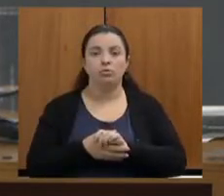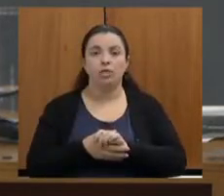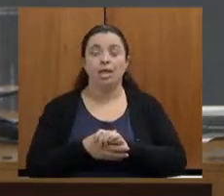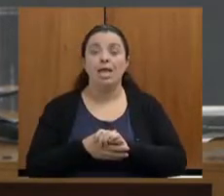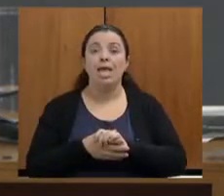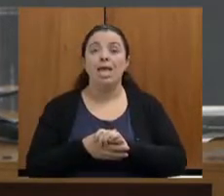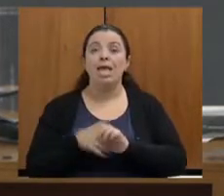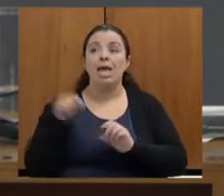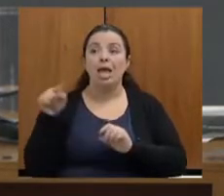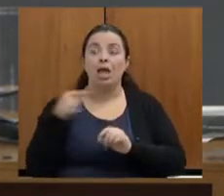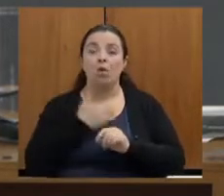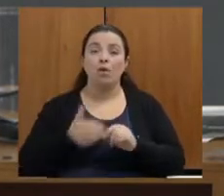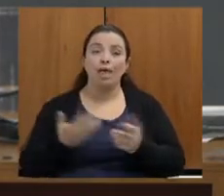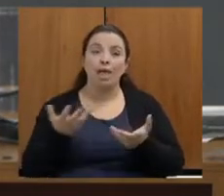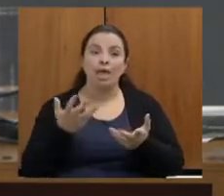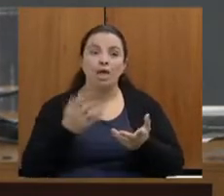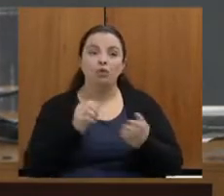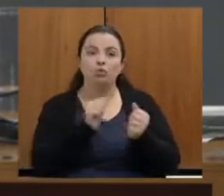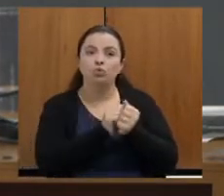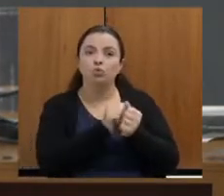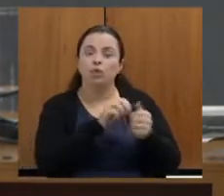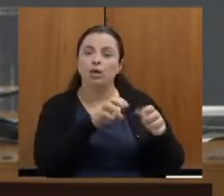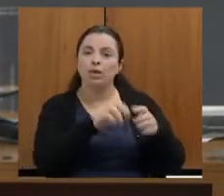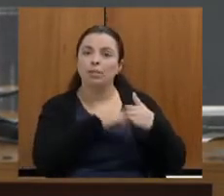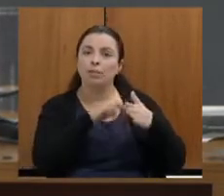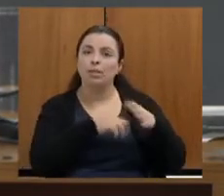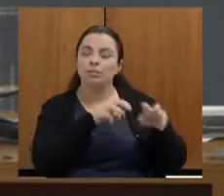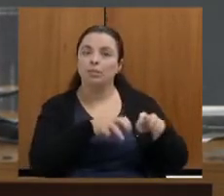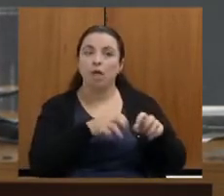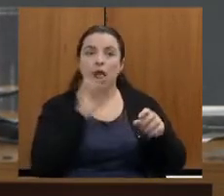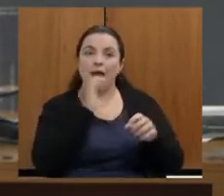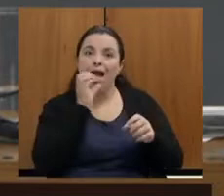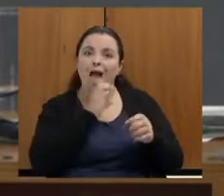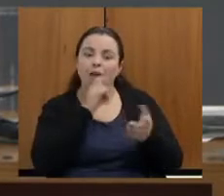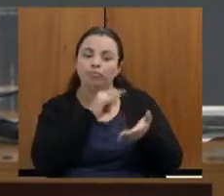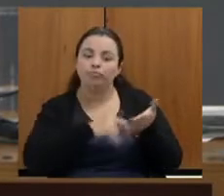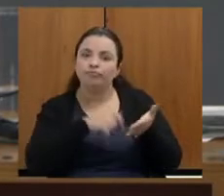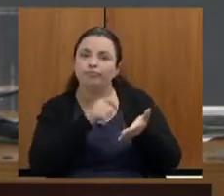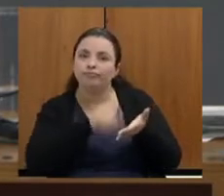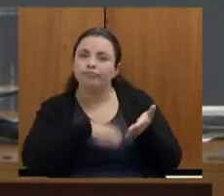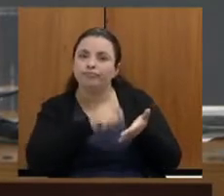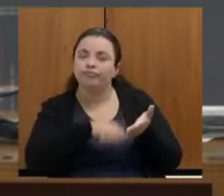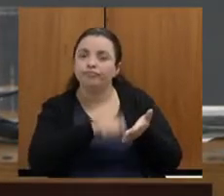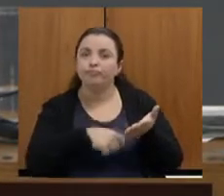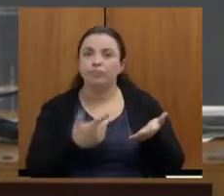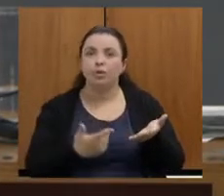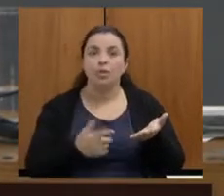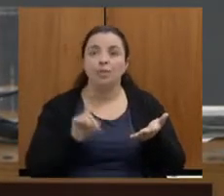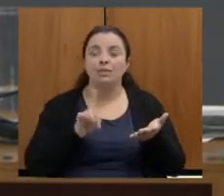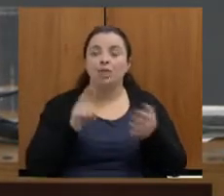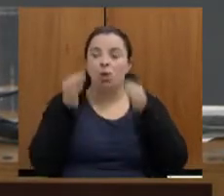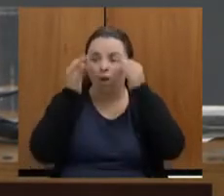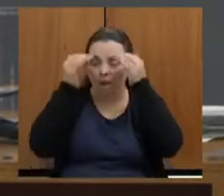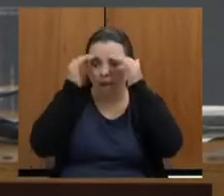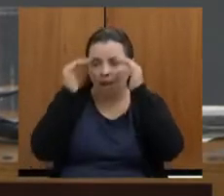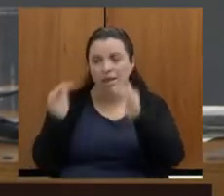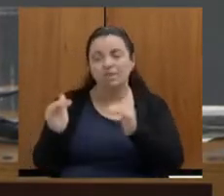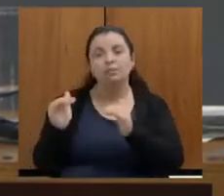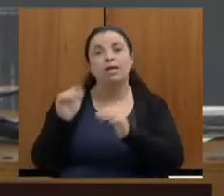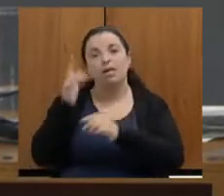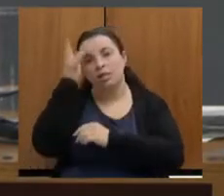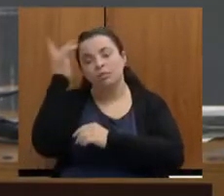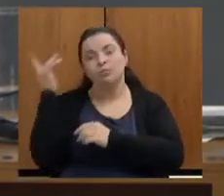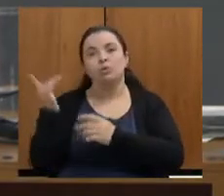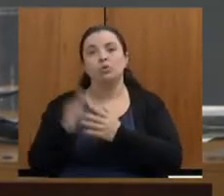apressar um acordo sem dar a devolutiva do que seria se acordo para os atingidos e para o Parlamento que atuou muito